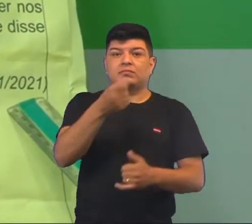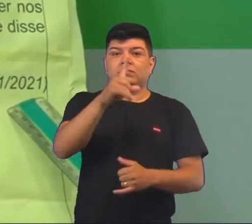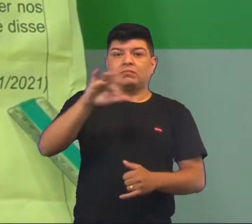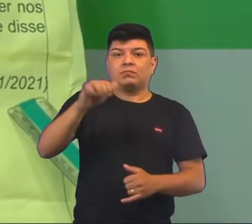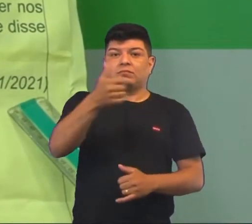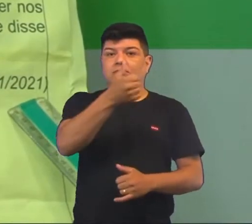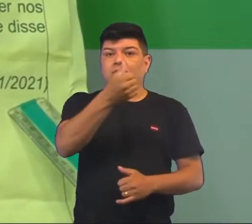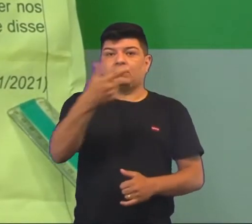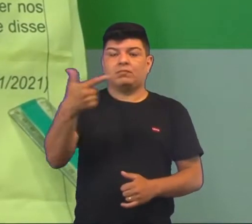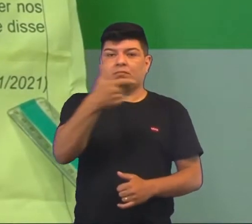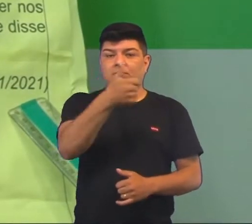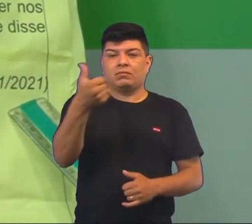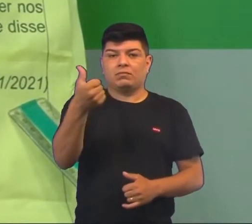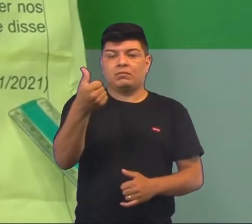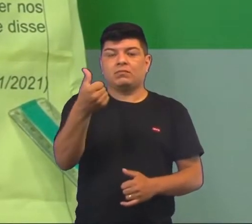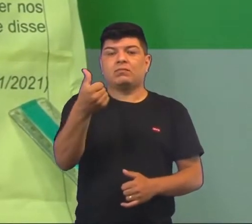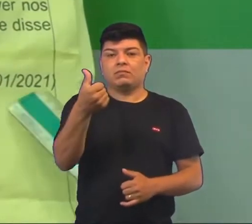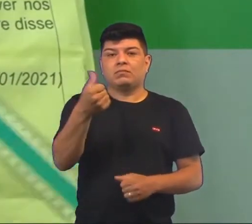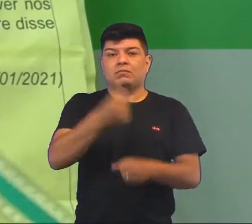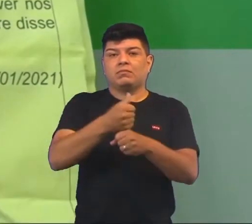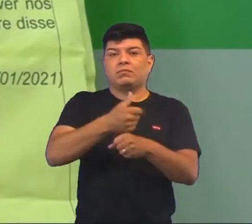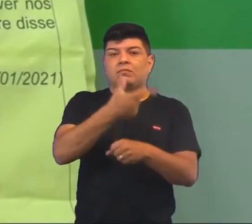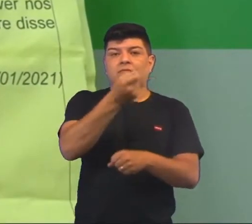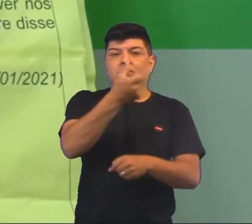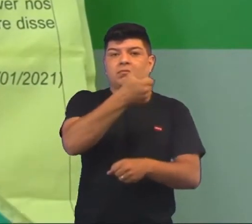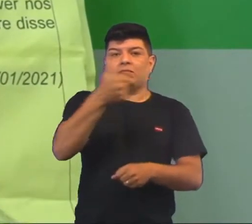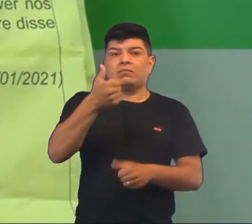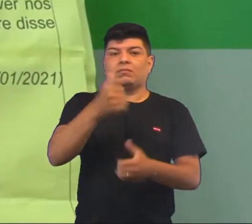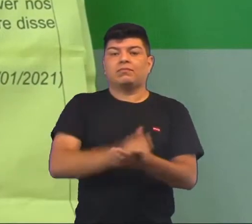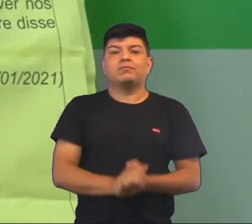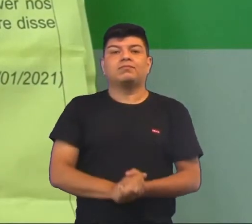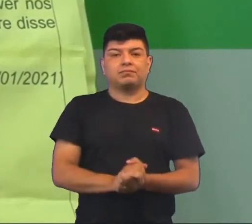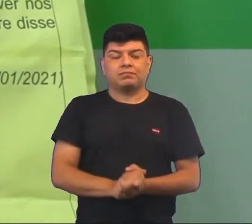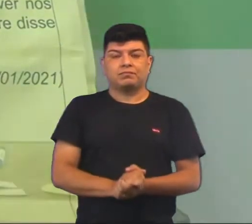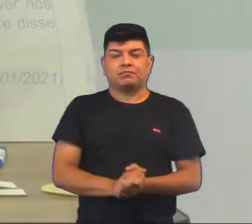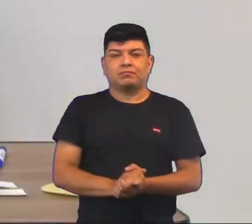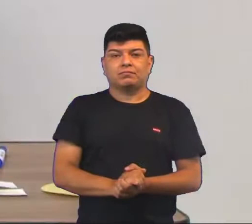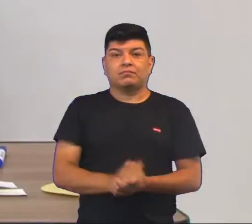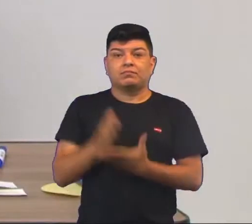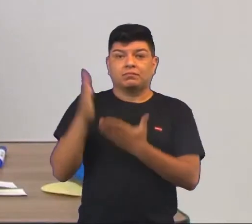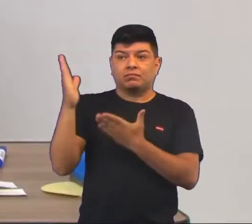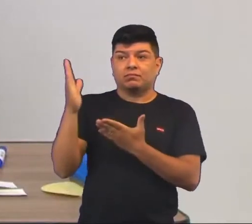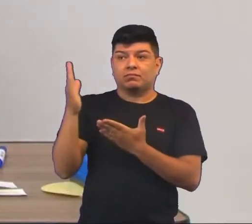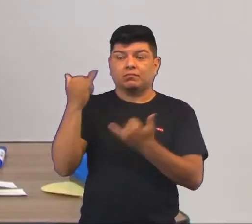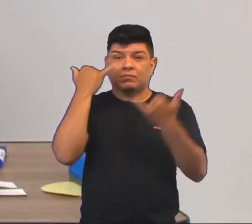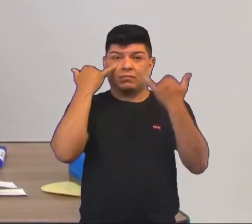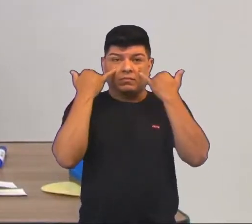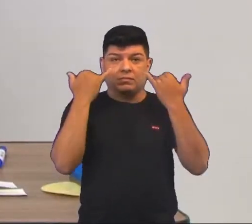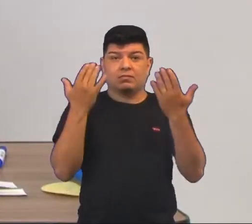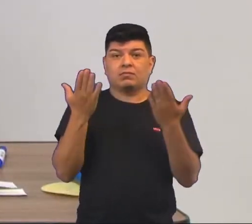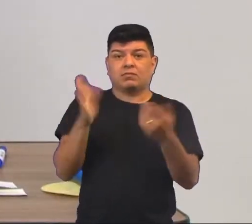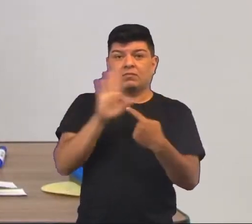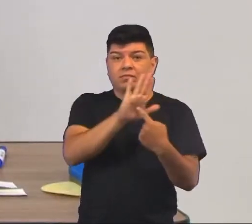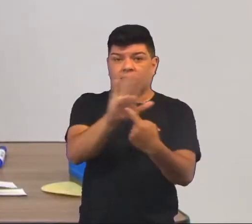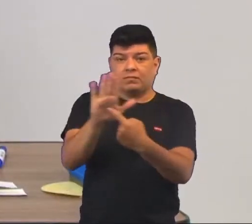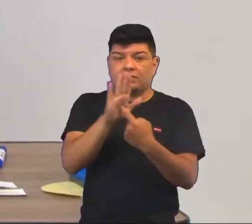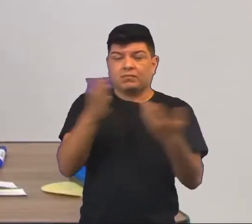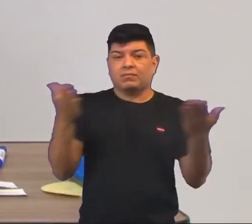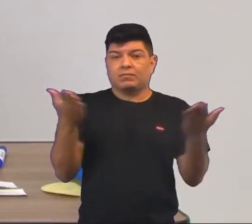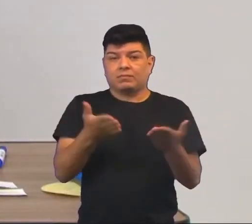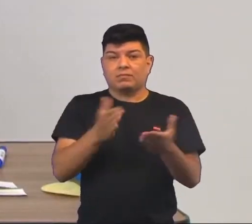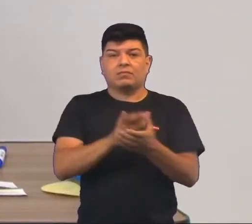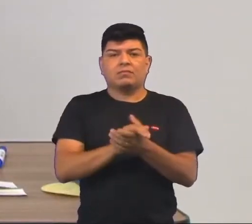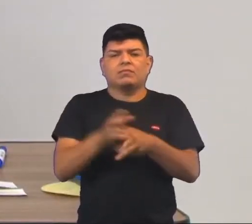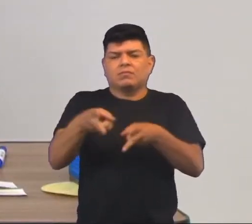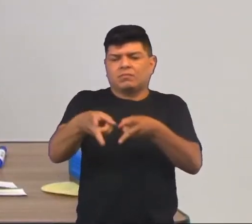janeiro de 2021. Tá? Então, essa é a notícia que nós estamos abordando agora.